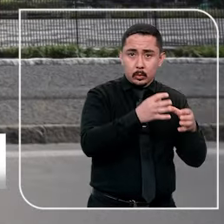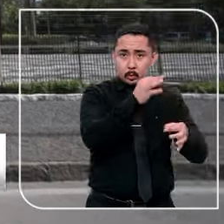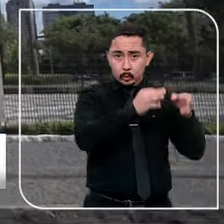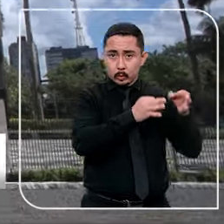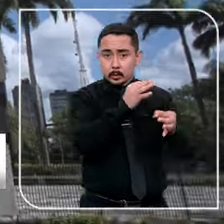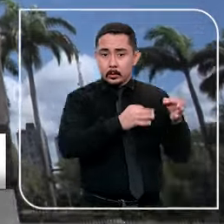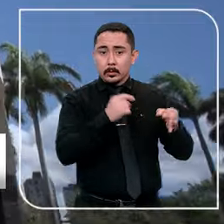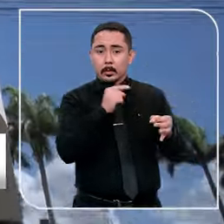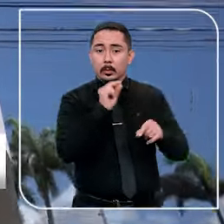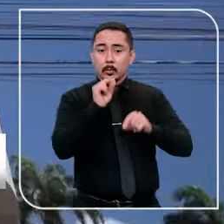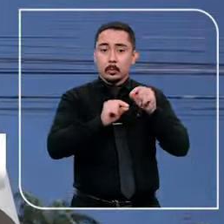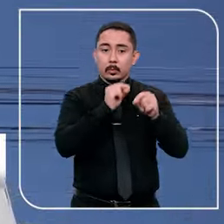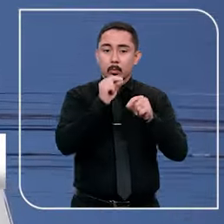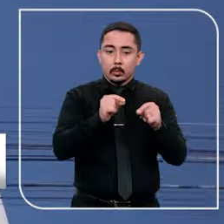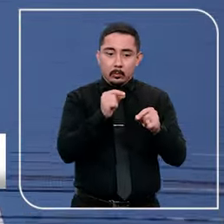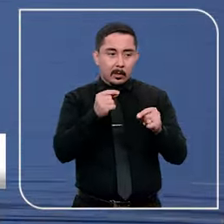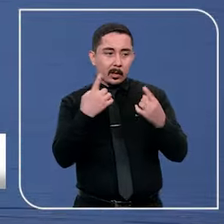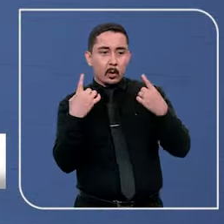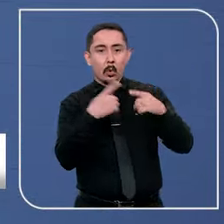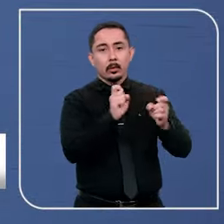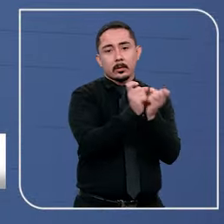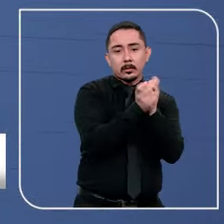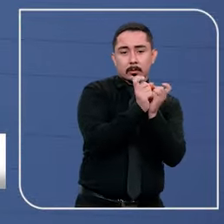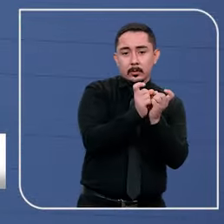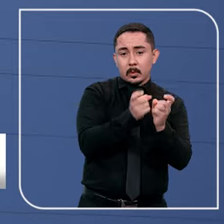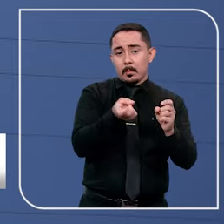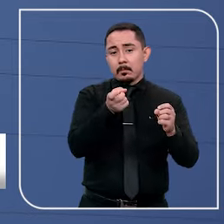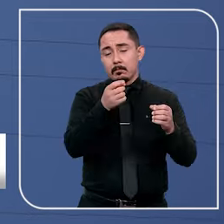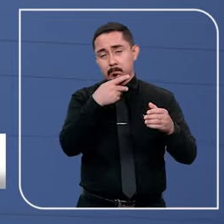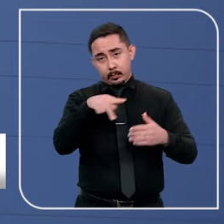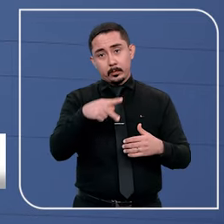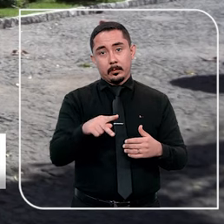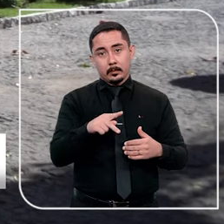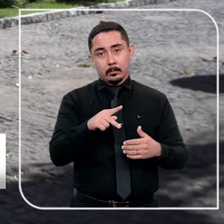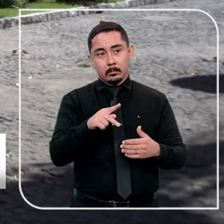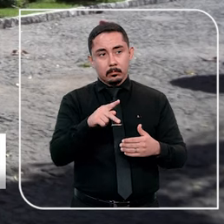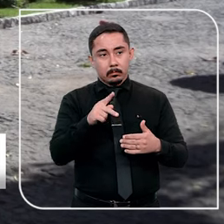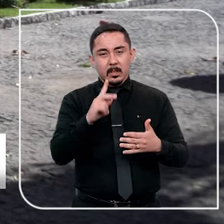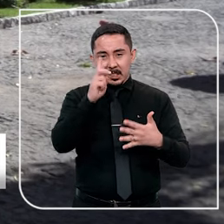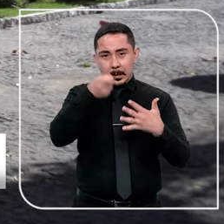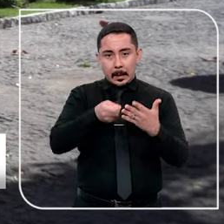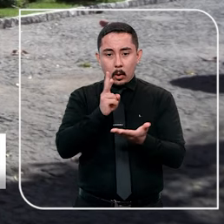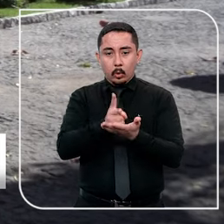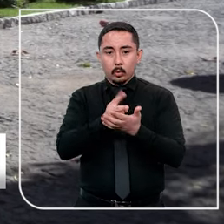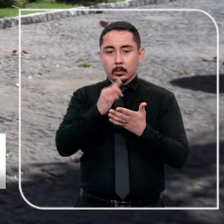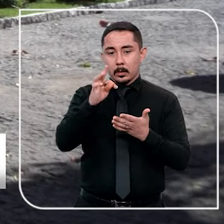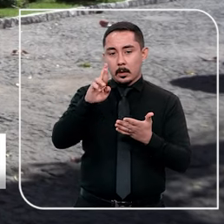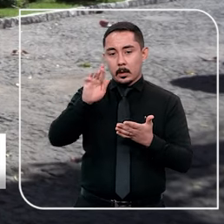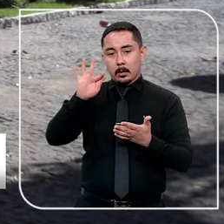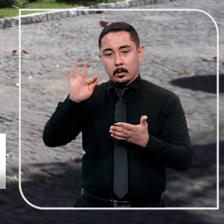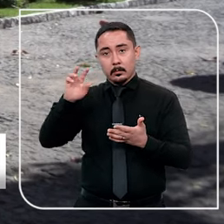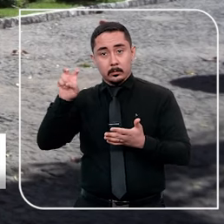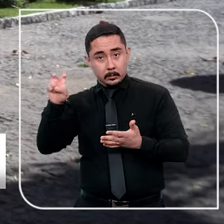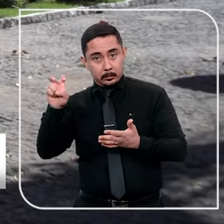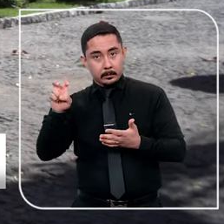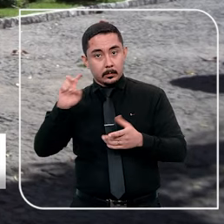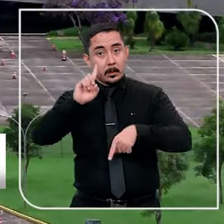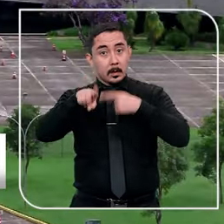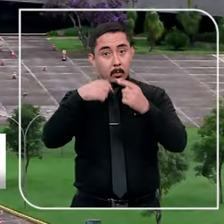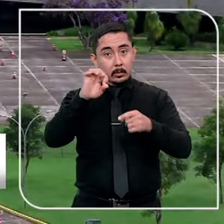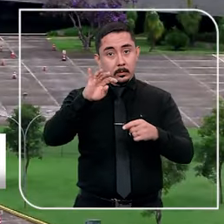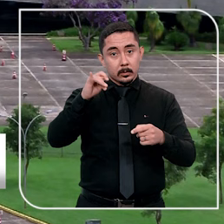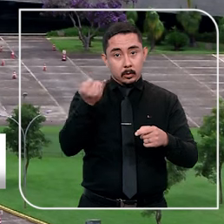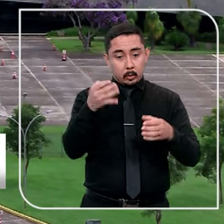condenada a dissolução compulsória por ato lesivo à administração pública a sentença foi mantida pelo trf5